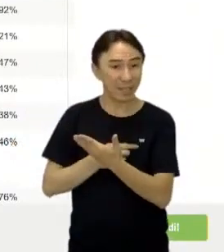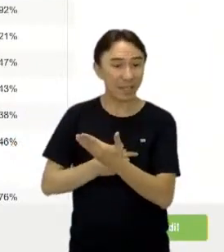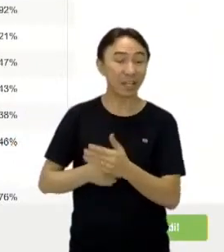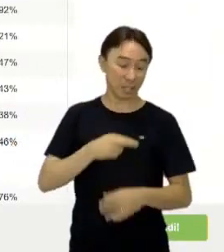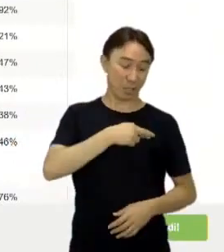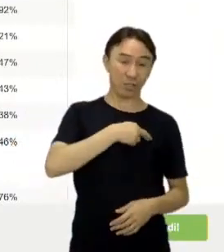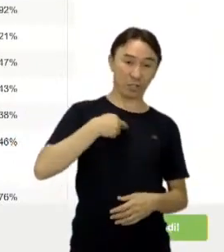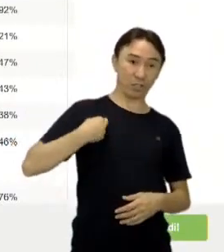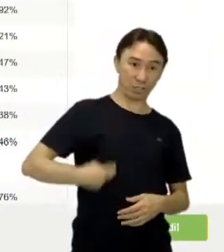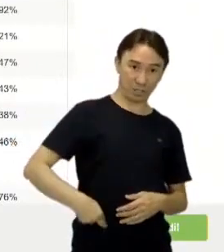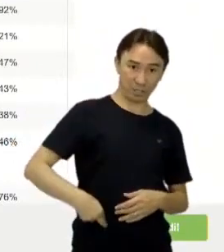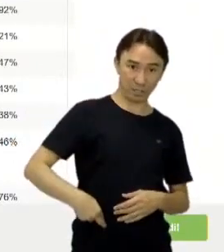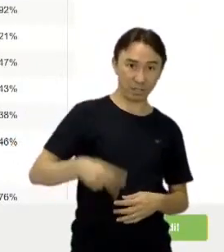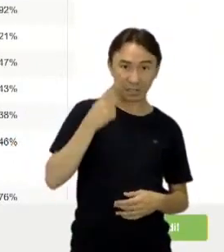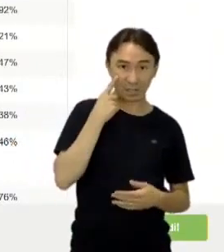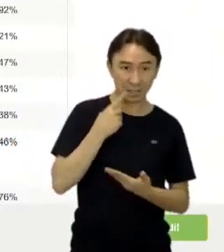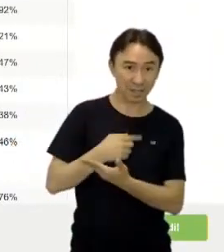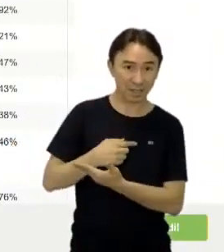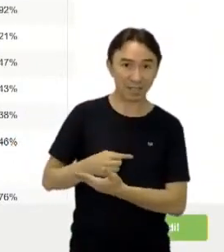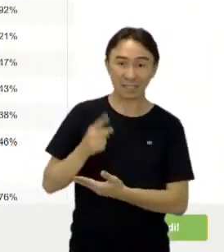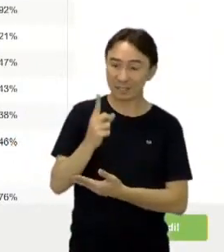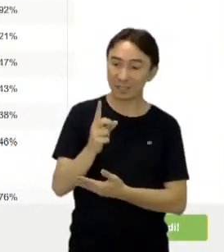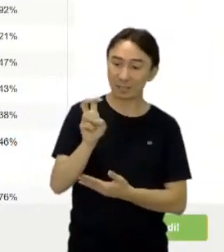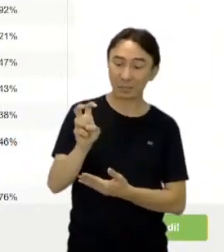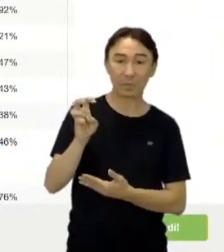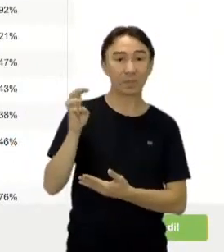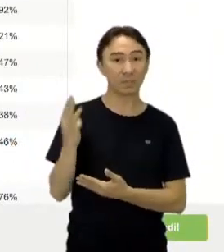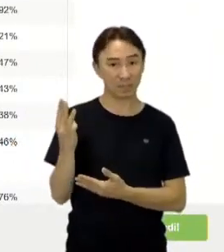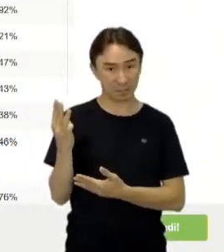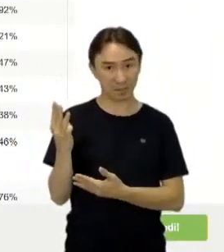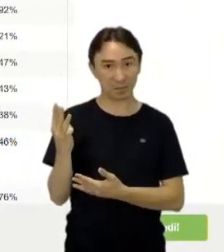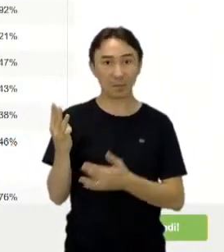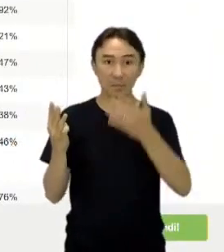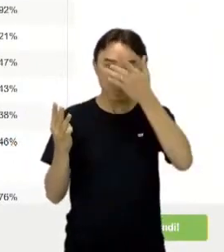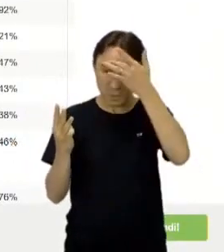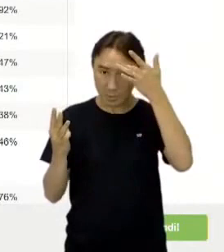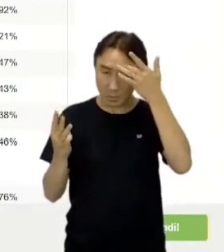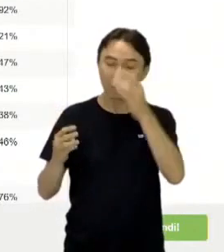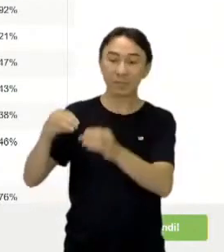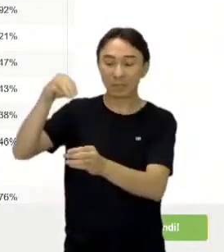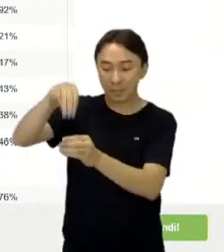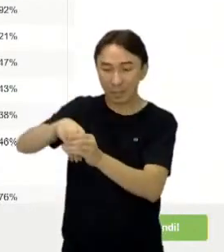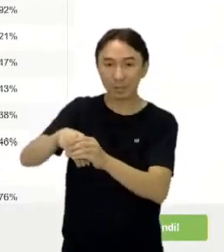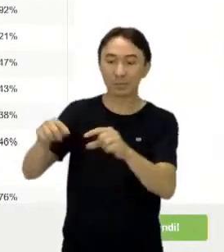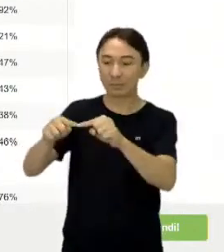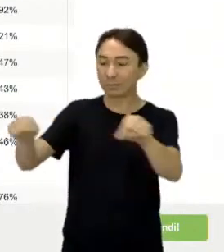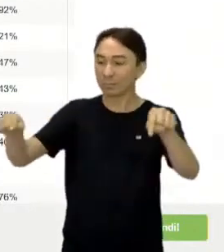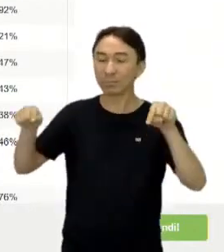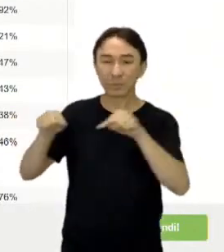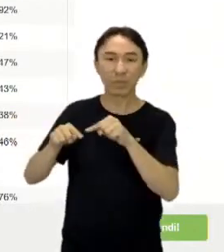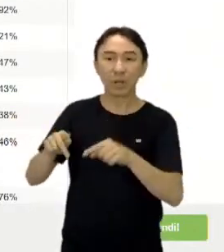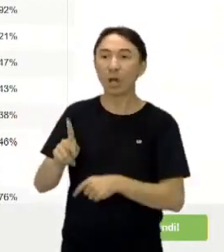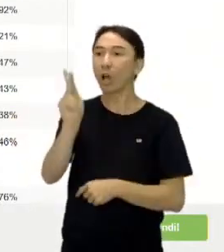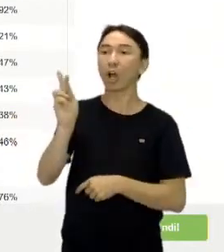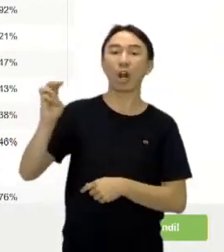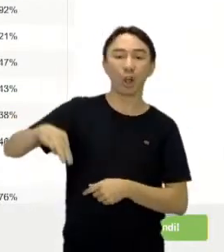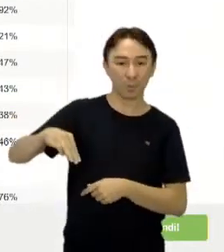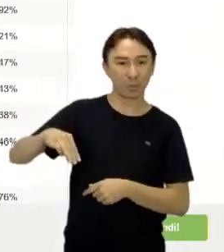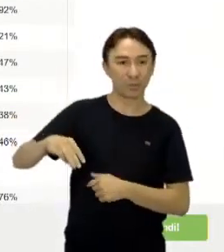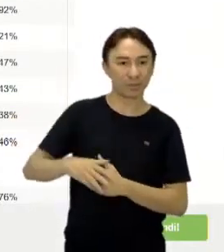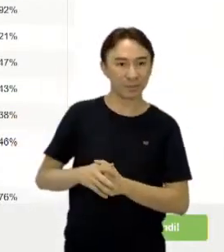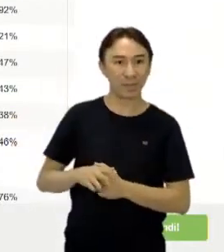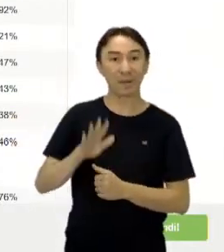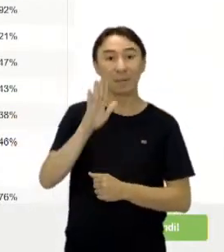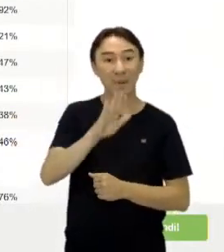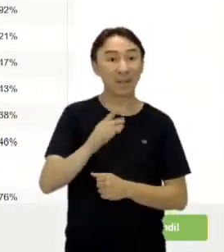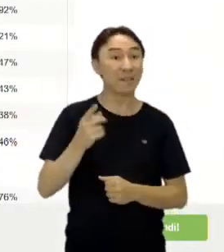tem a população total, 153 pessoas, habitantes, né, por quilômetro quadrado. Agora veja Bangladesh